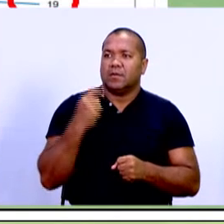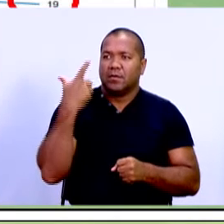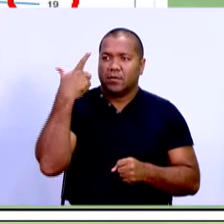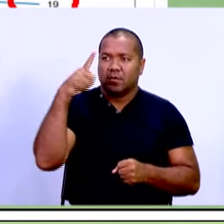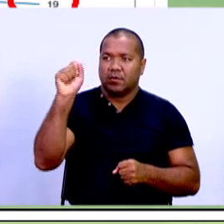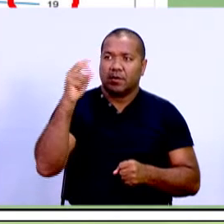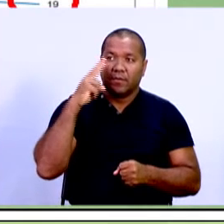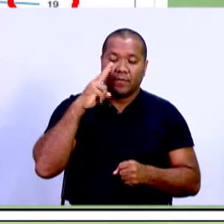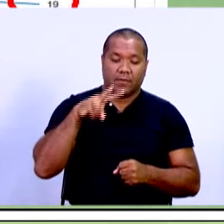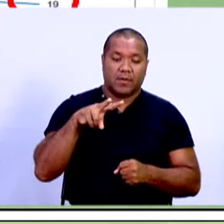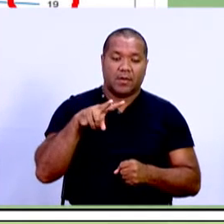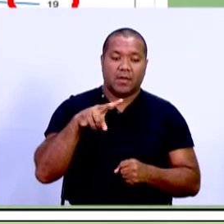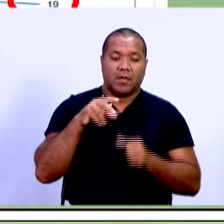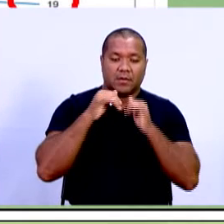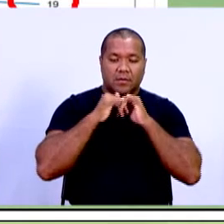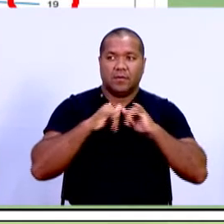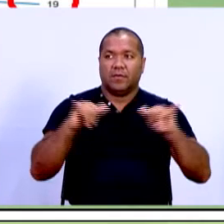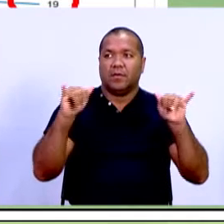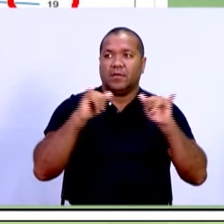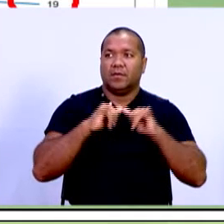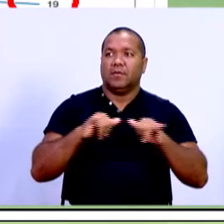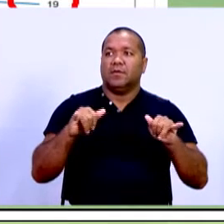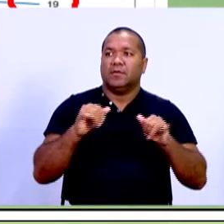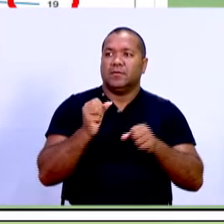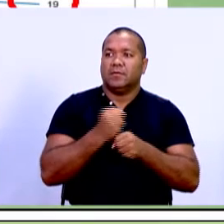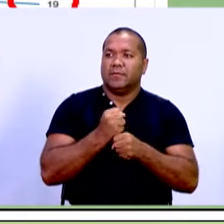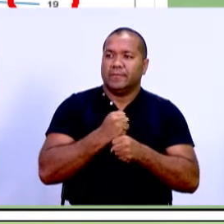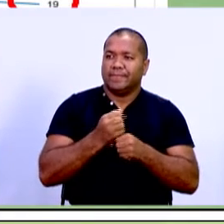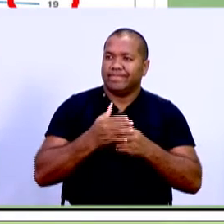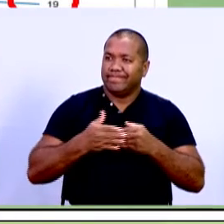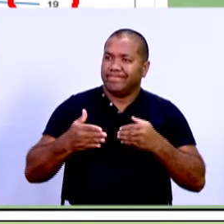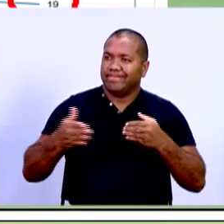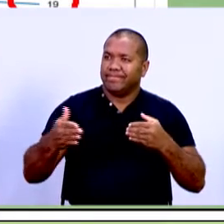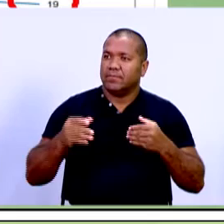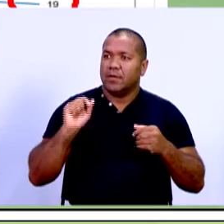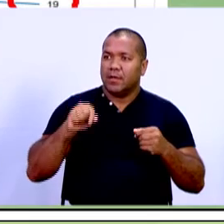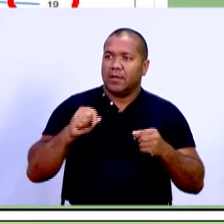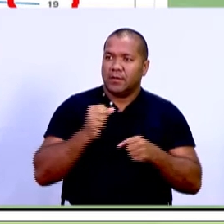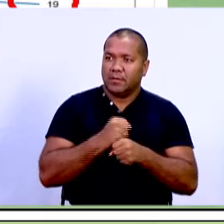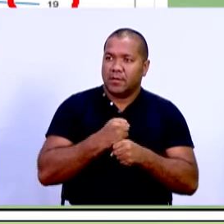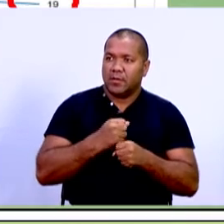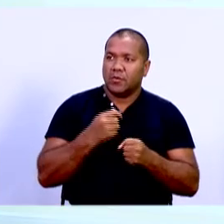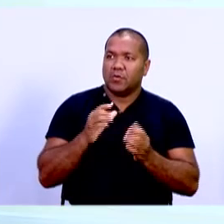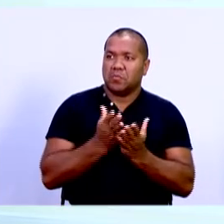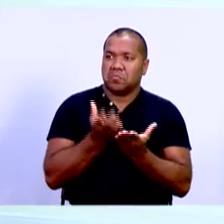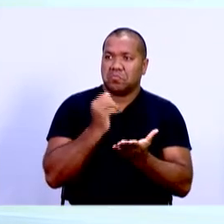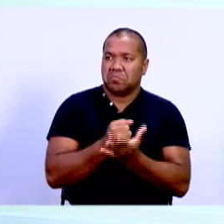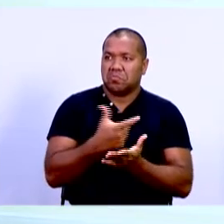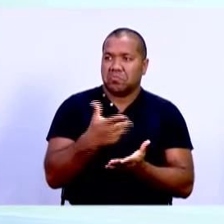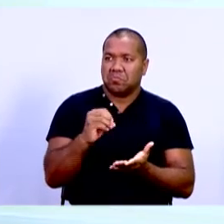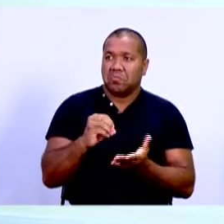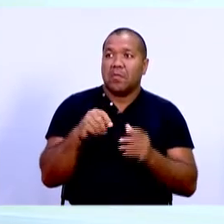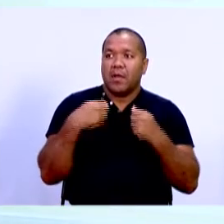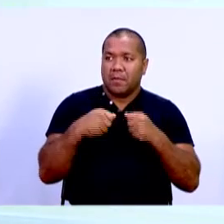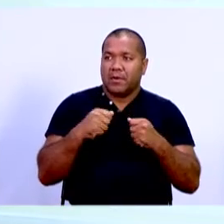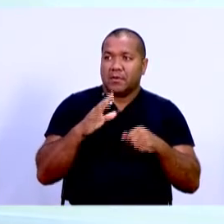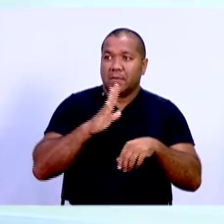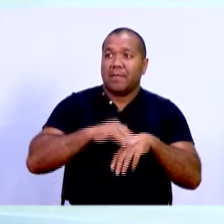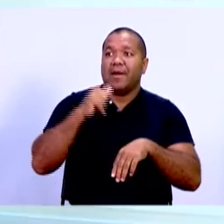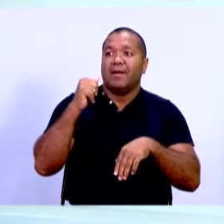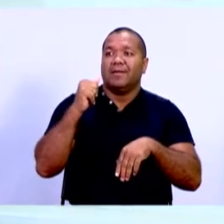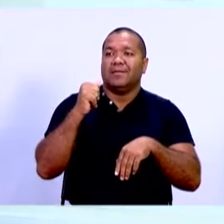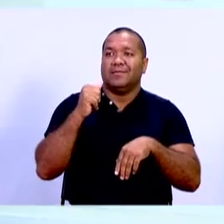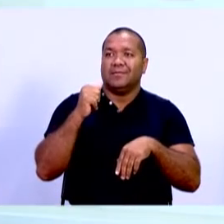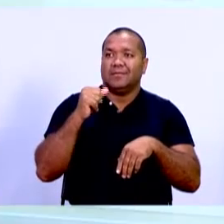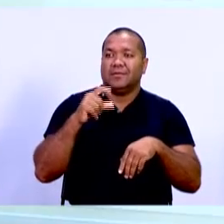ver essa informação ano a ano. Esse ano eu contratei 10 professores, mas eu precisaria ter mais.